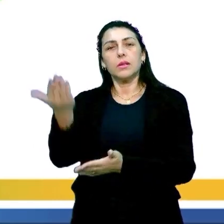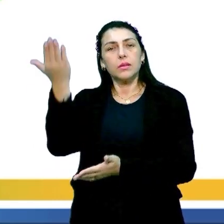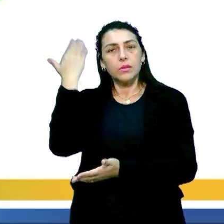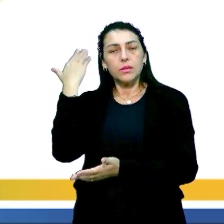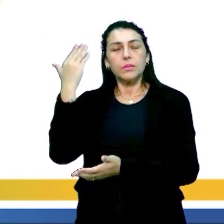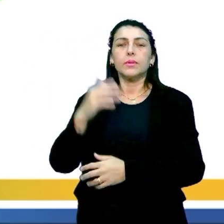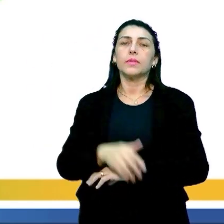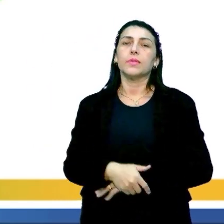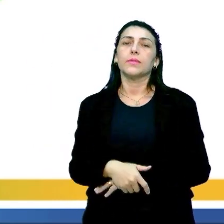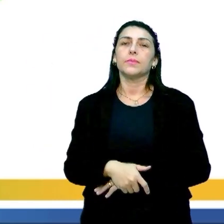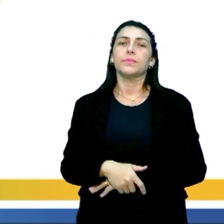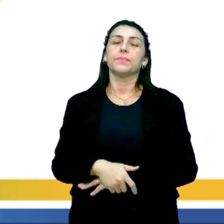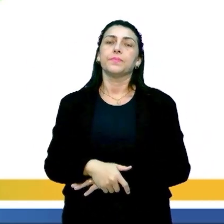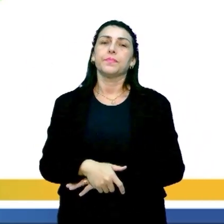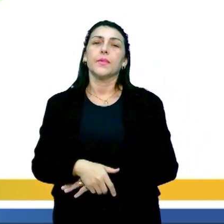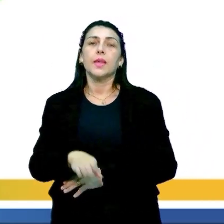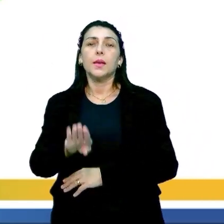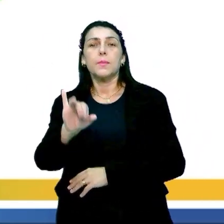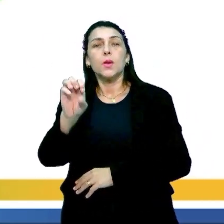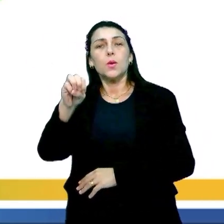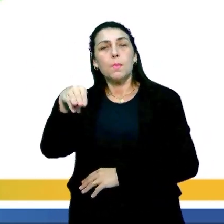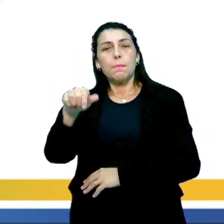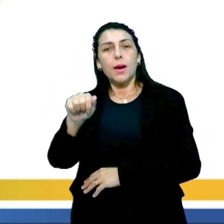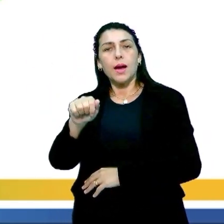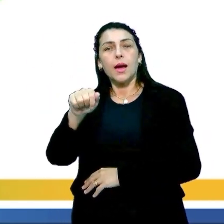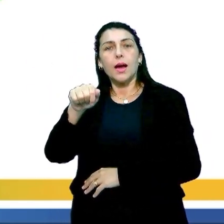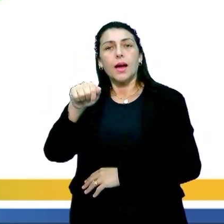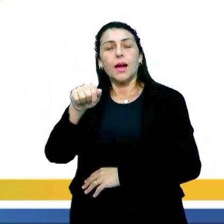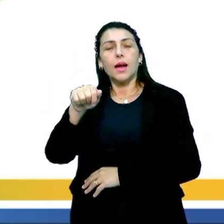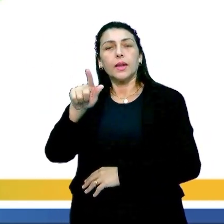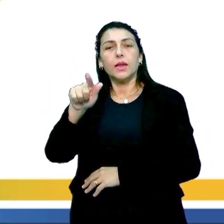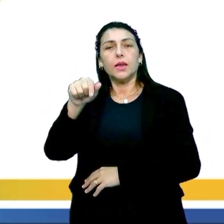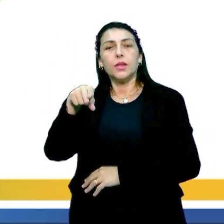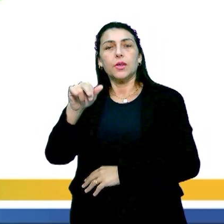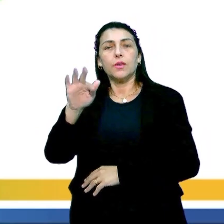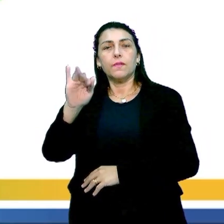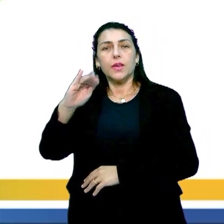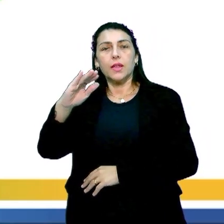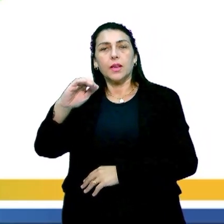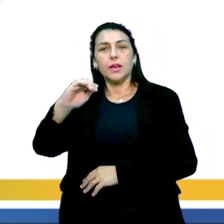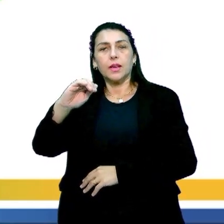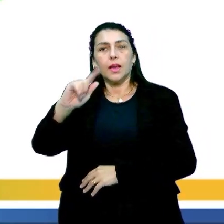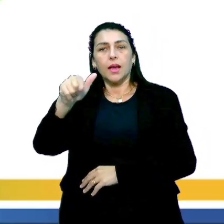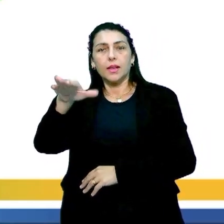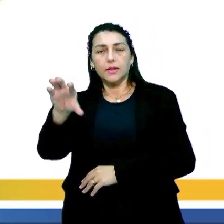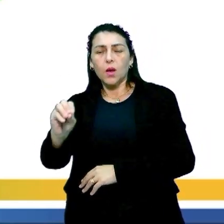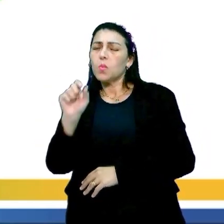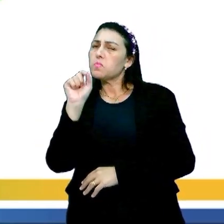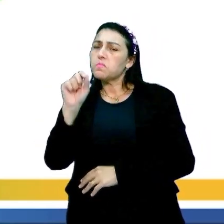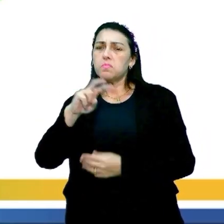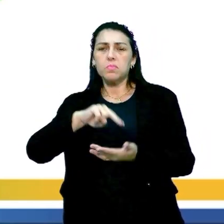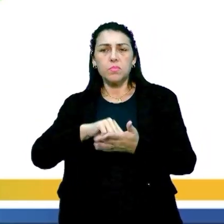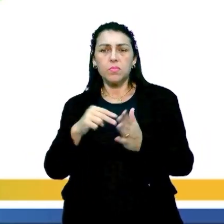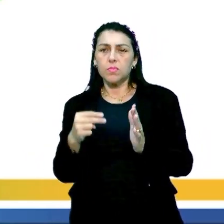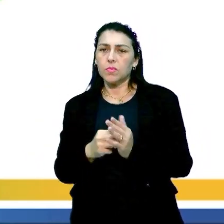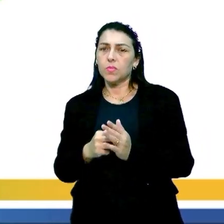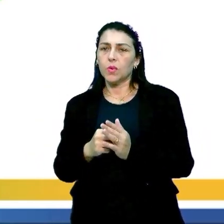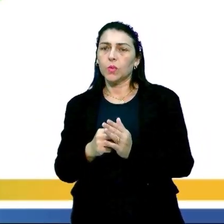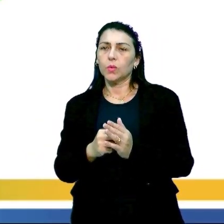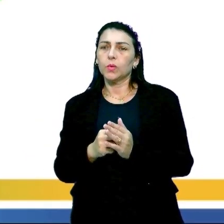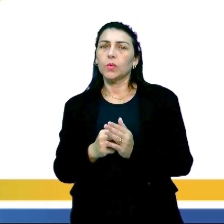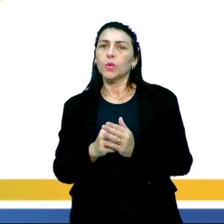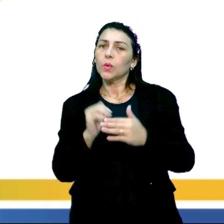aula anterior. Biomagnificação. O que é isso? é o acúmulo